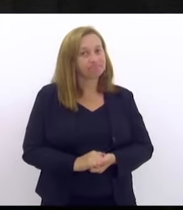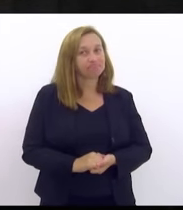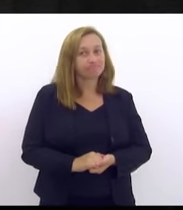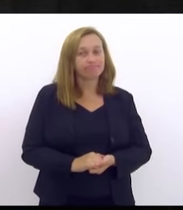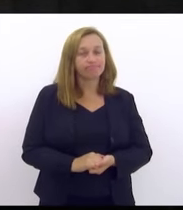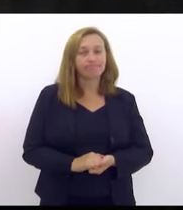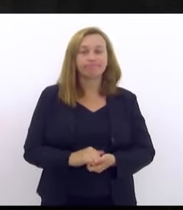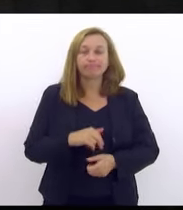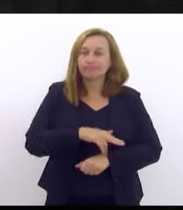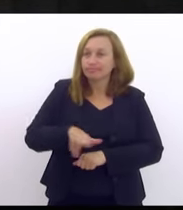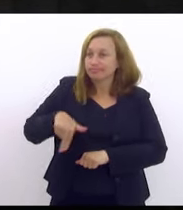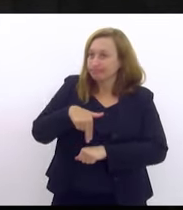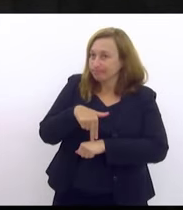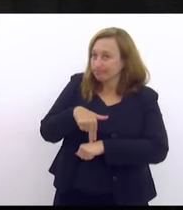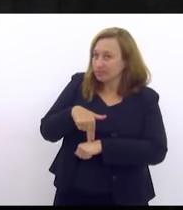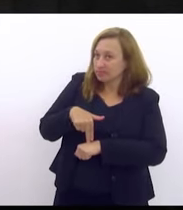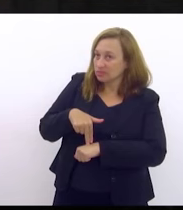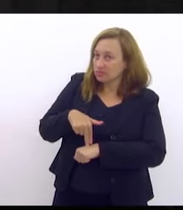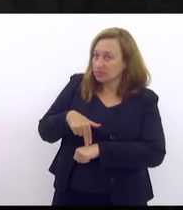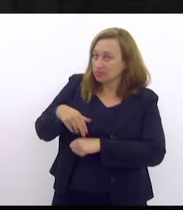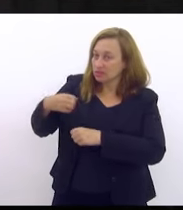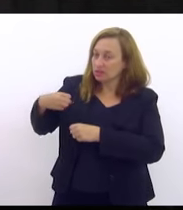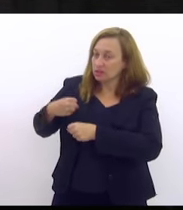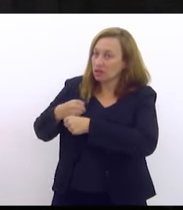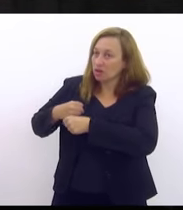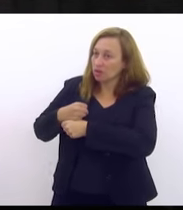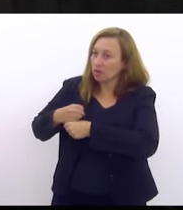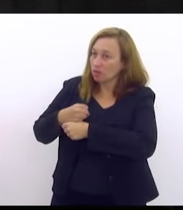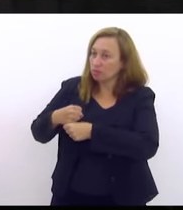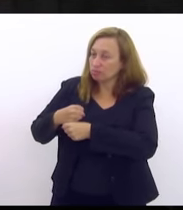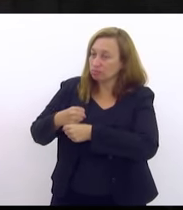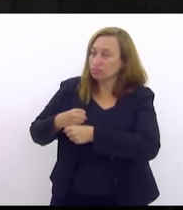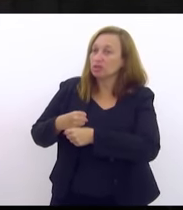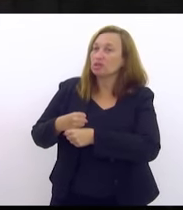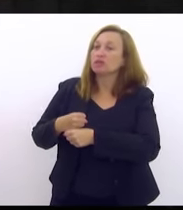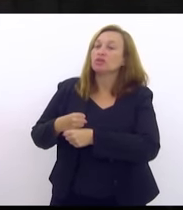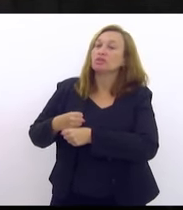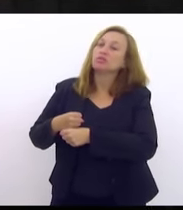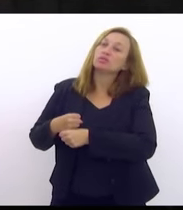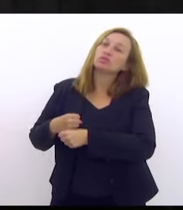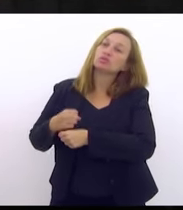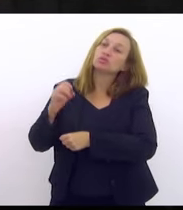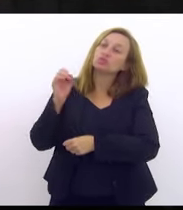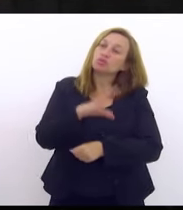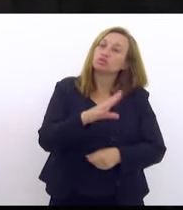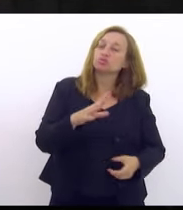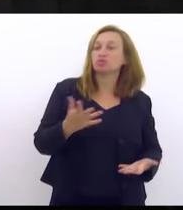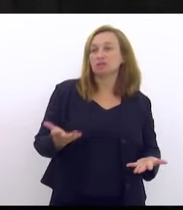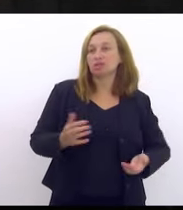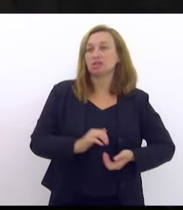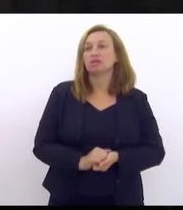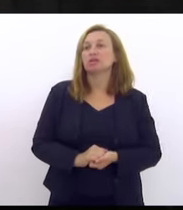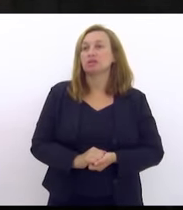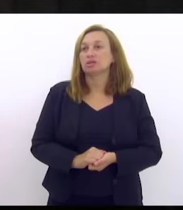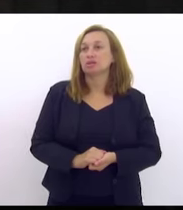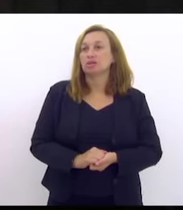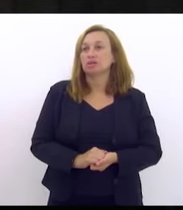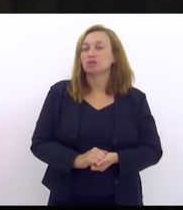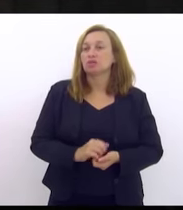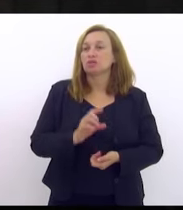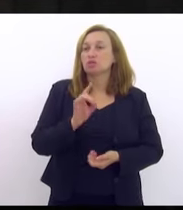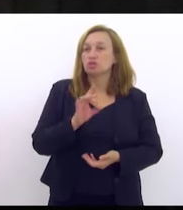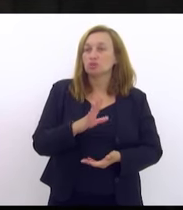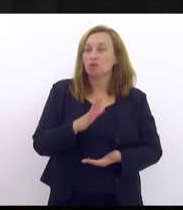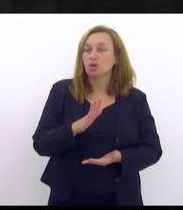E a União, ao longo dos últimos anos, das últimas décadas, ela só vem